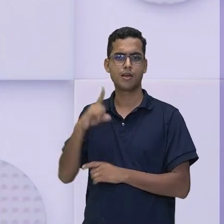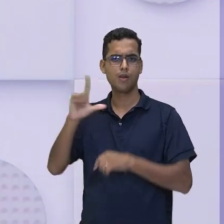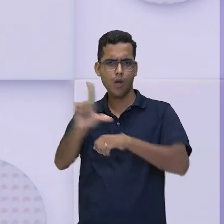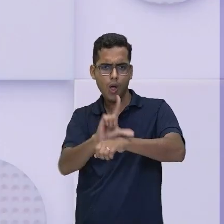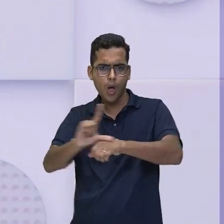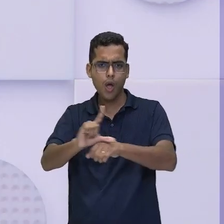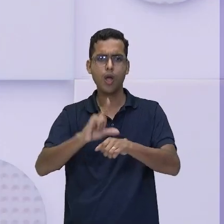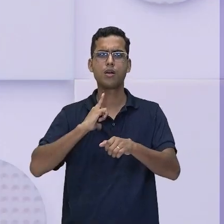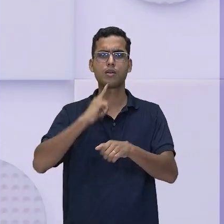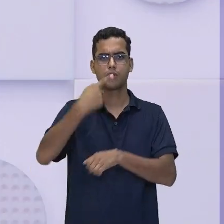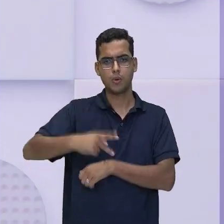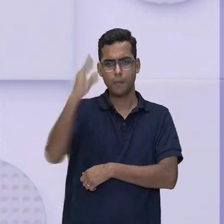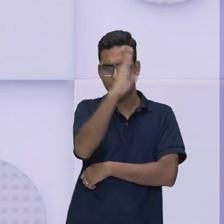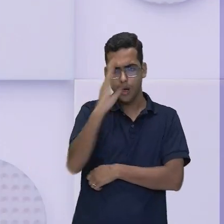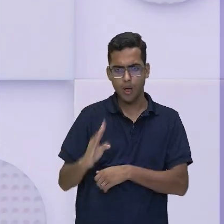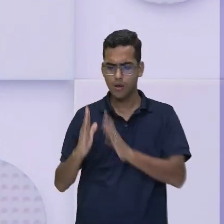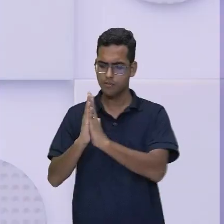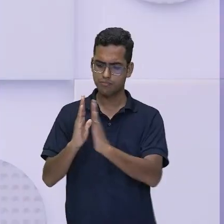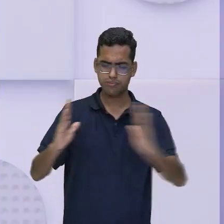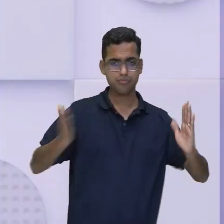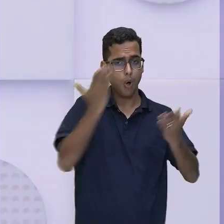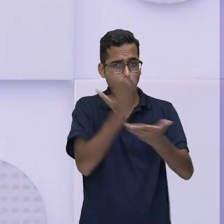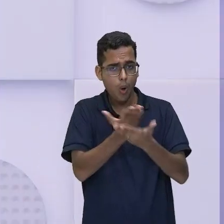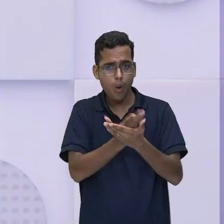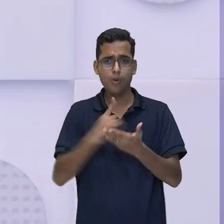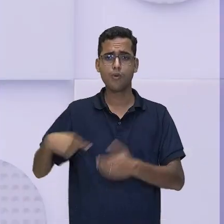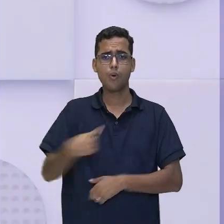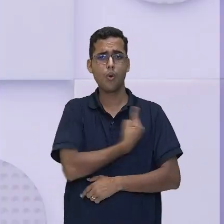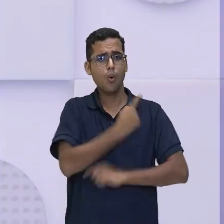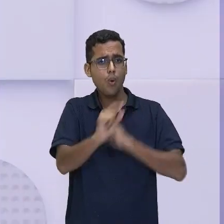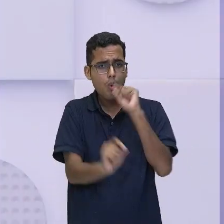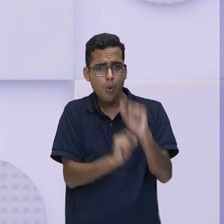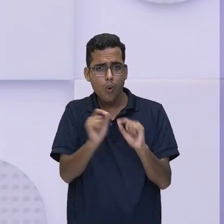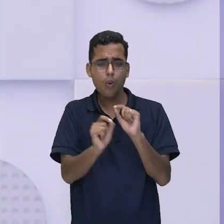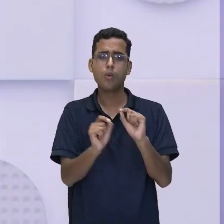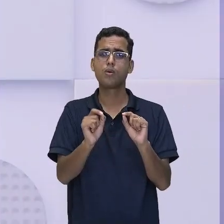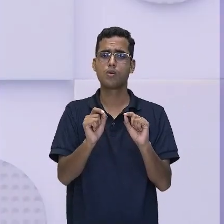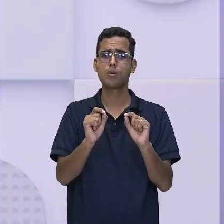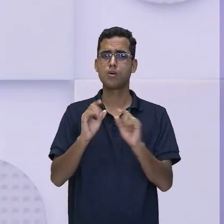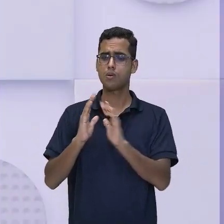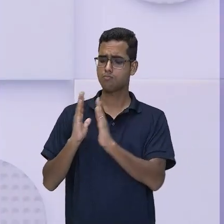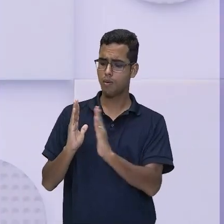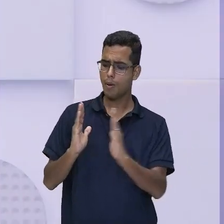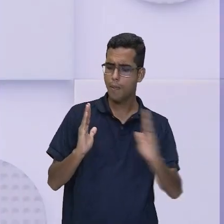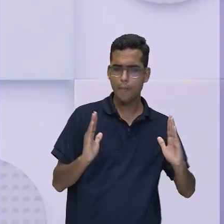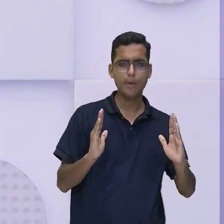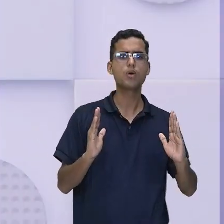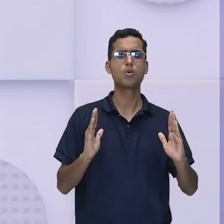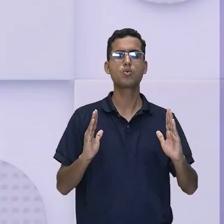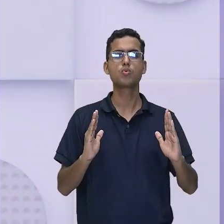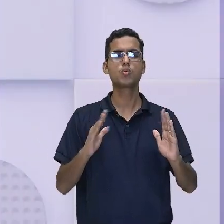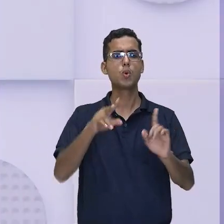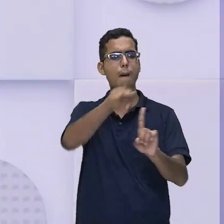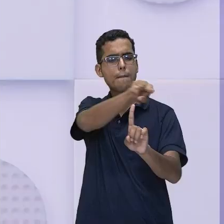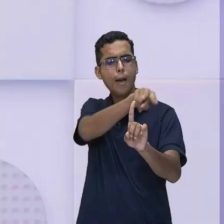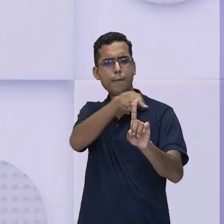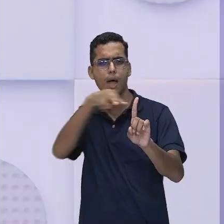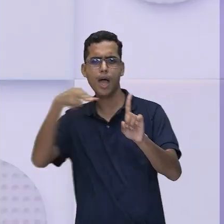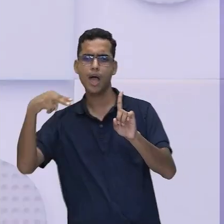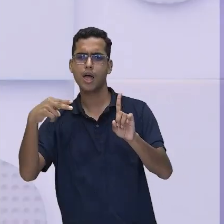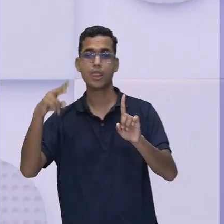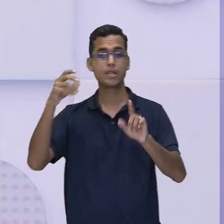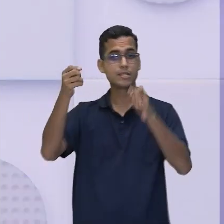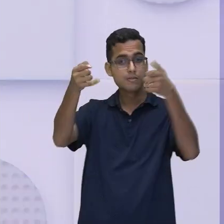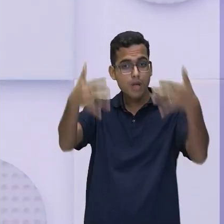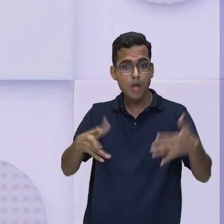Então, ao longo da aula de hoje, fizemos toda uma panorâmica falando de alguns tópicos